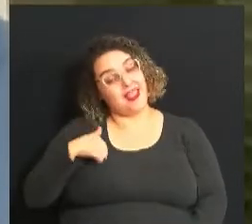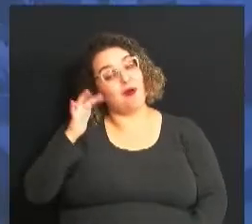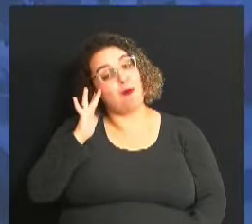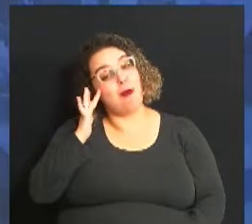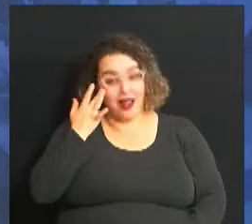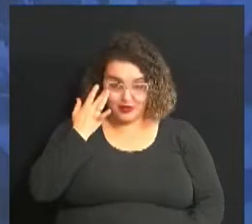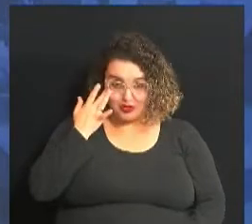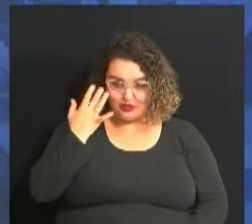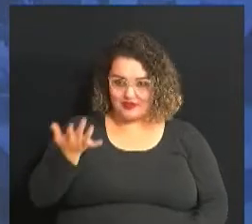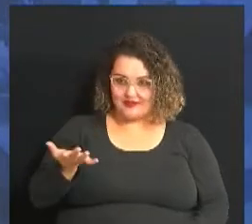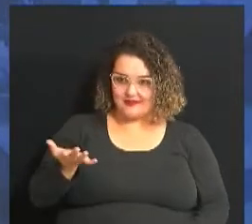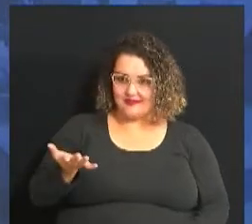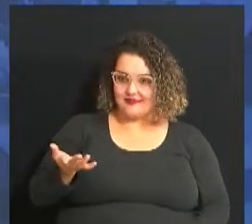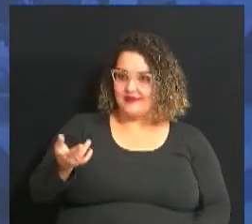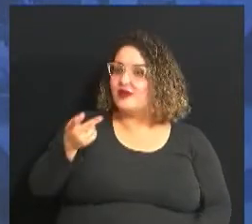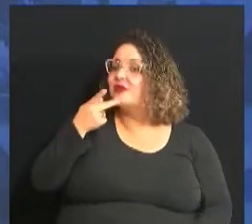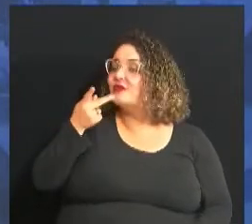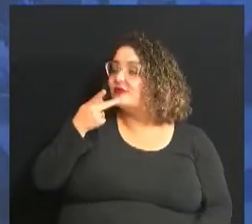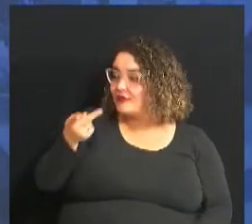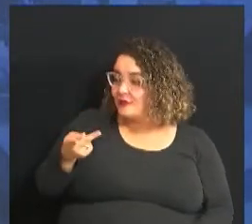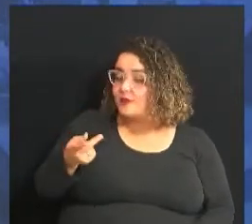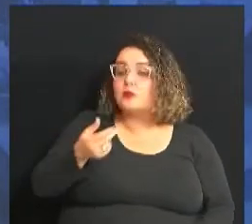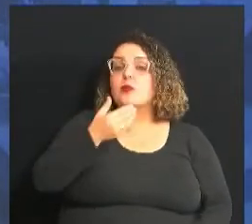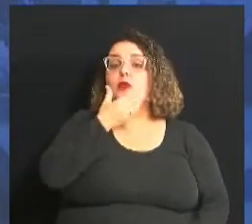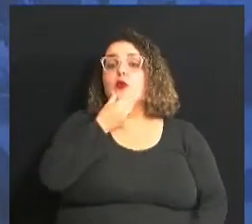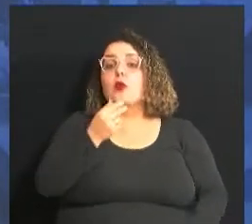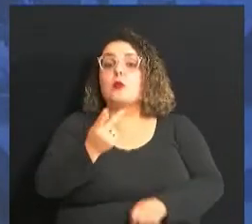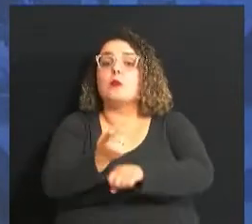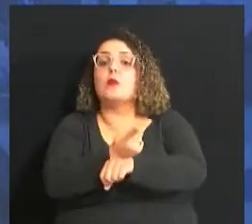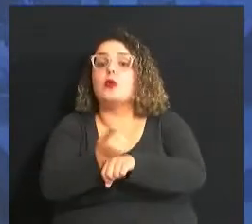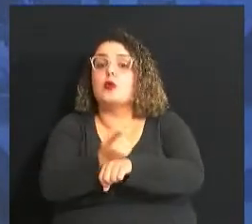né, o homem procura o médico